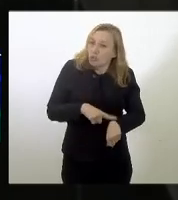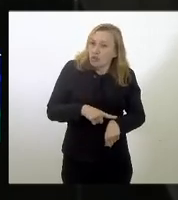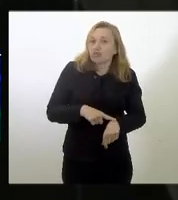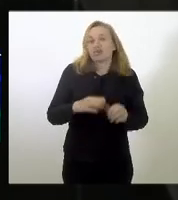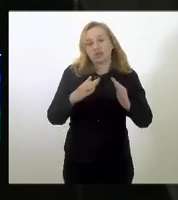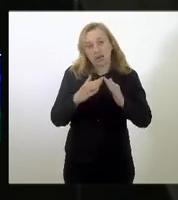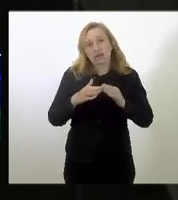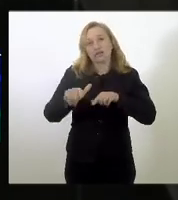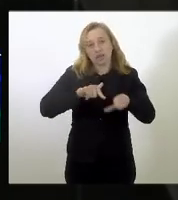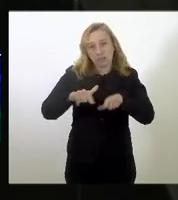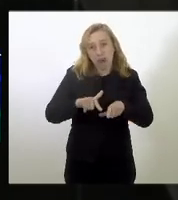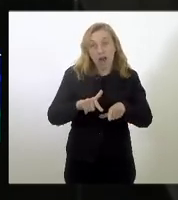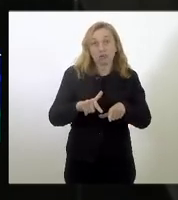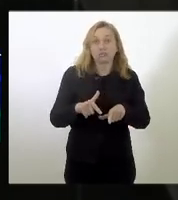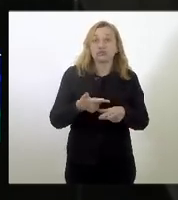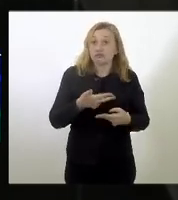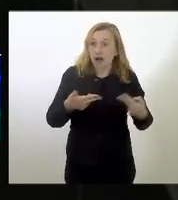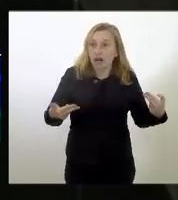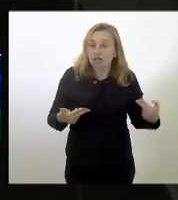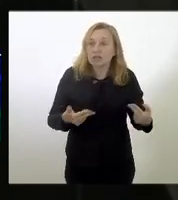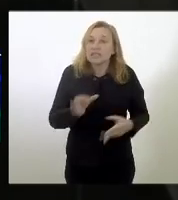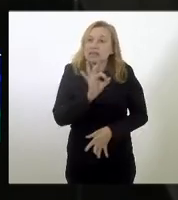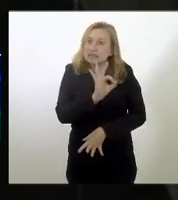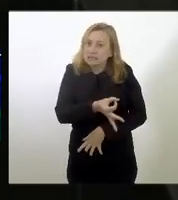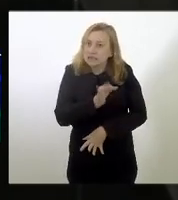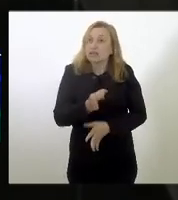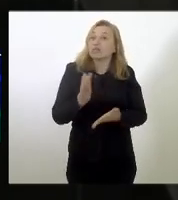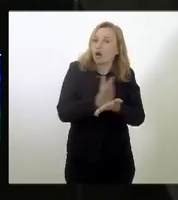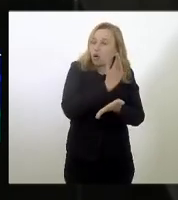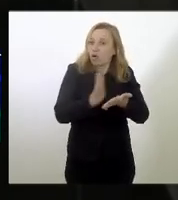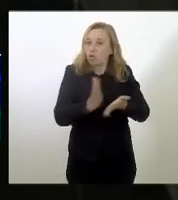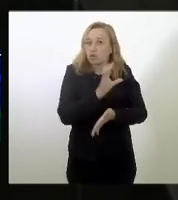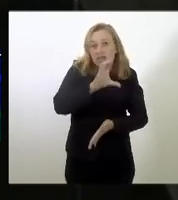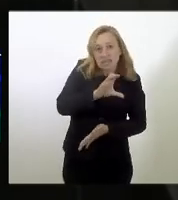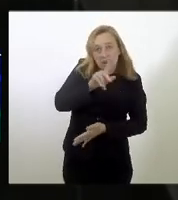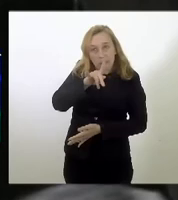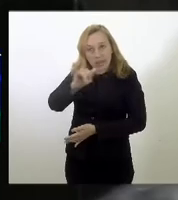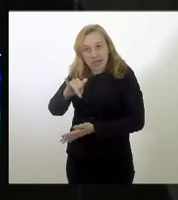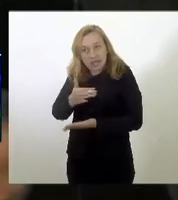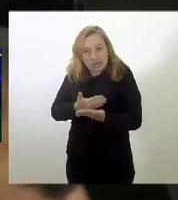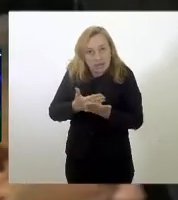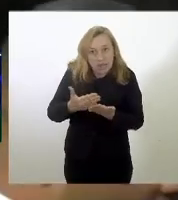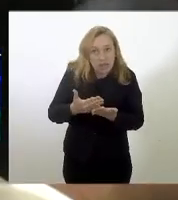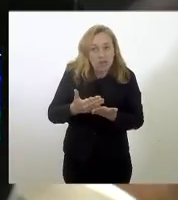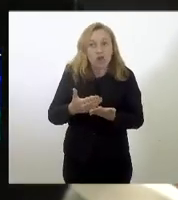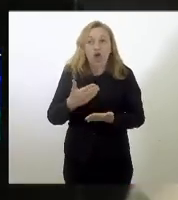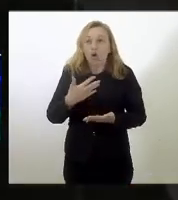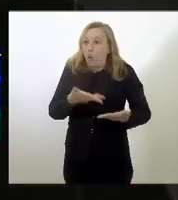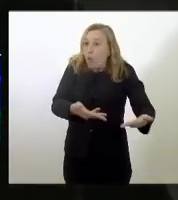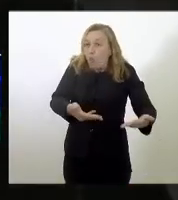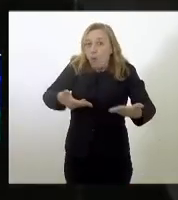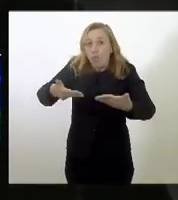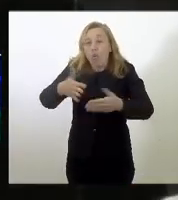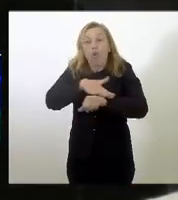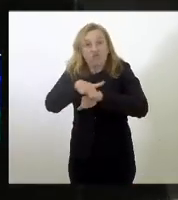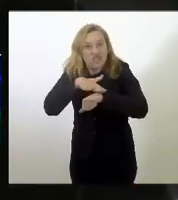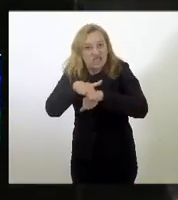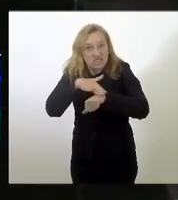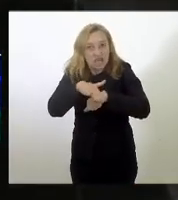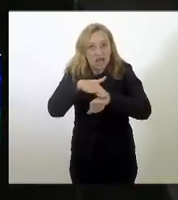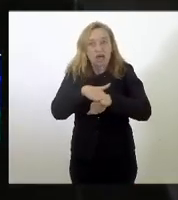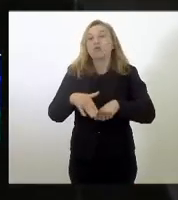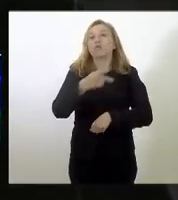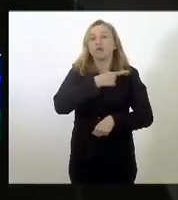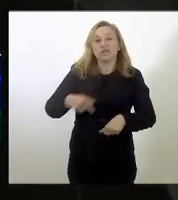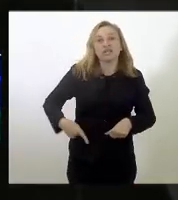tem muito trabalho e, por óbvio, tem algumas CPIs em curso, e assim eu conversei com o